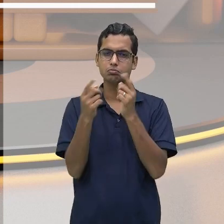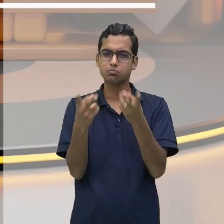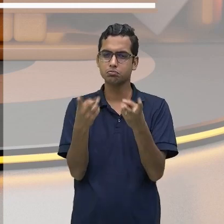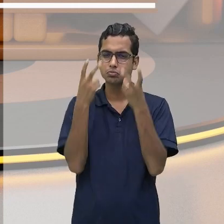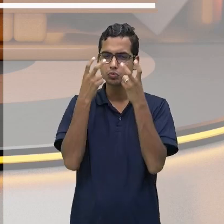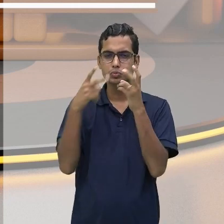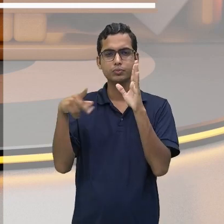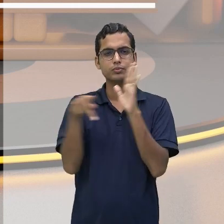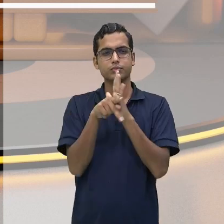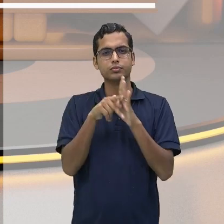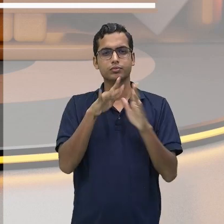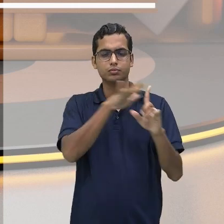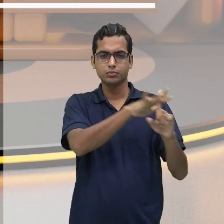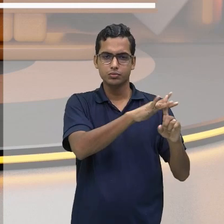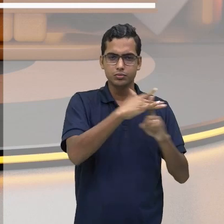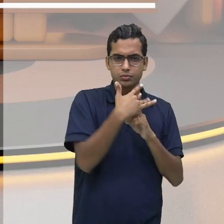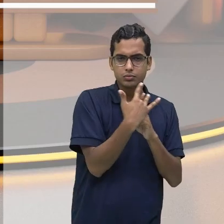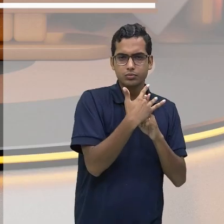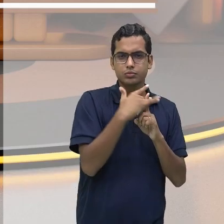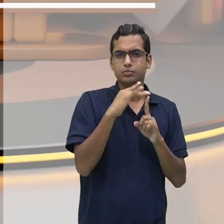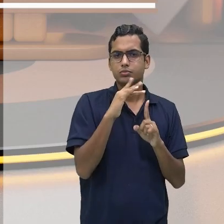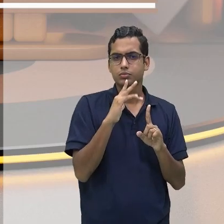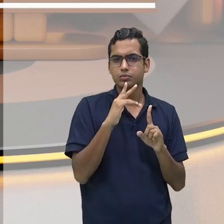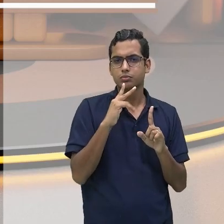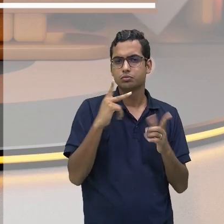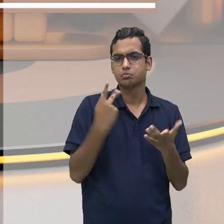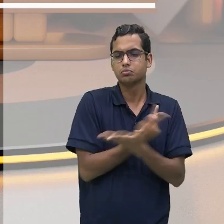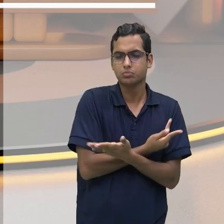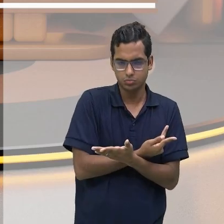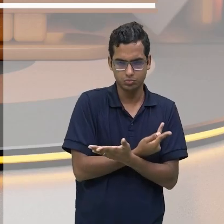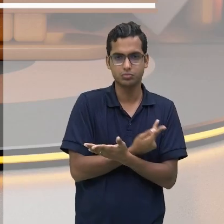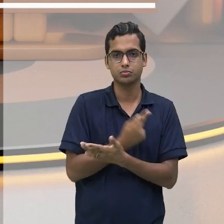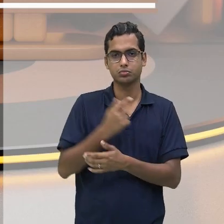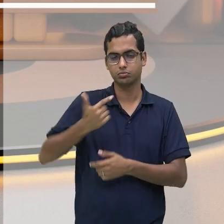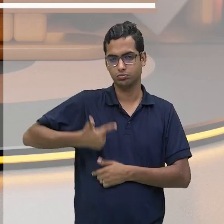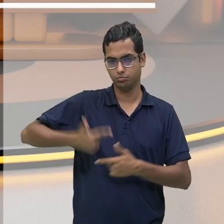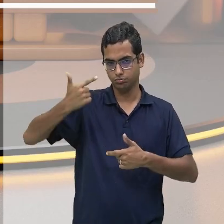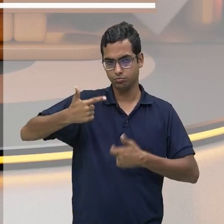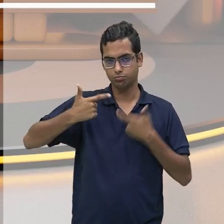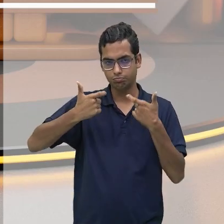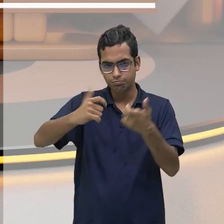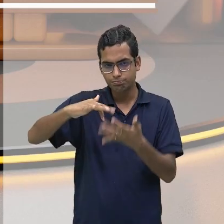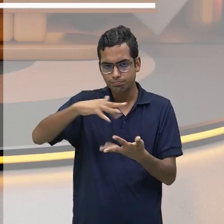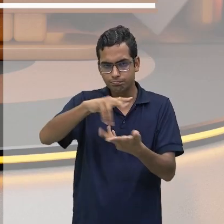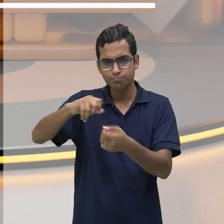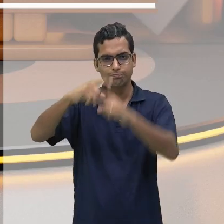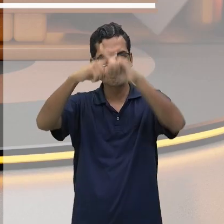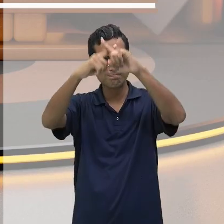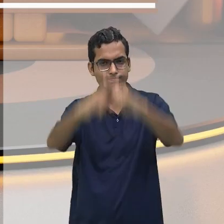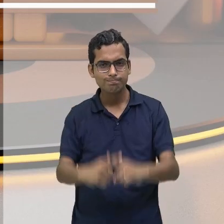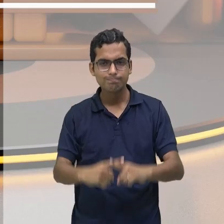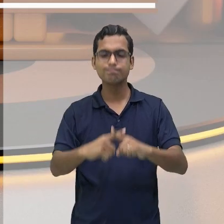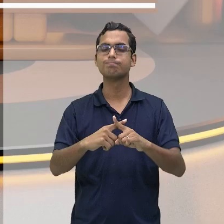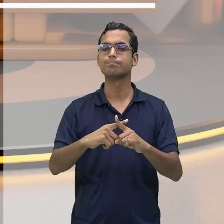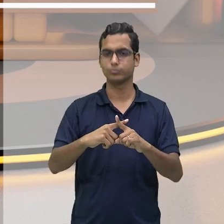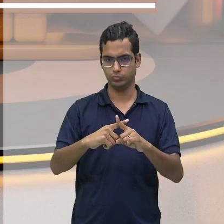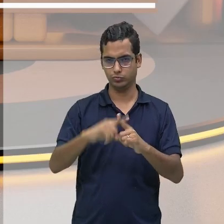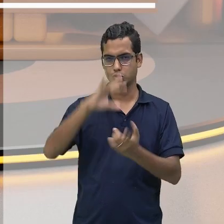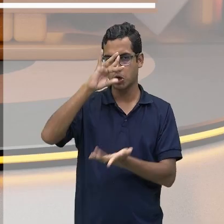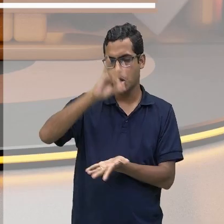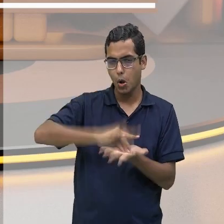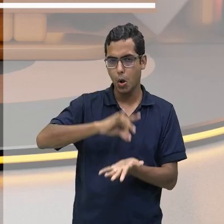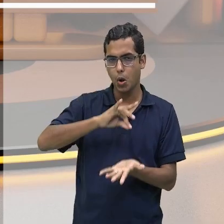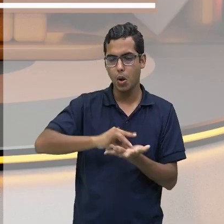que o fortalecimento soviético, após a Segunda Guerra, tornou essa rivalidade mais intensa